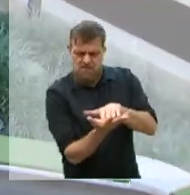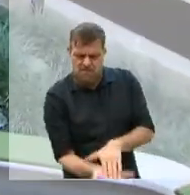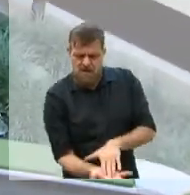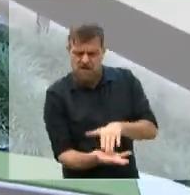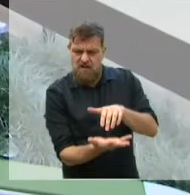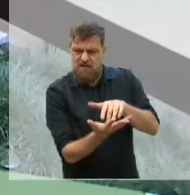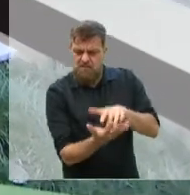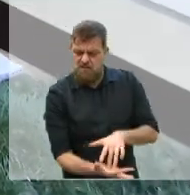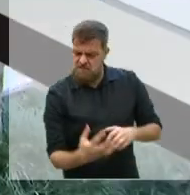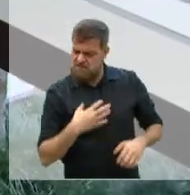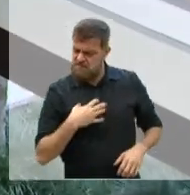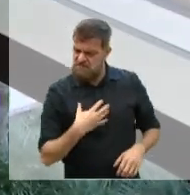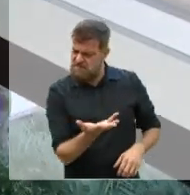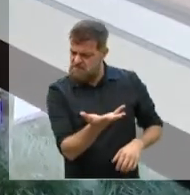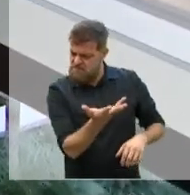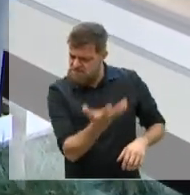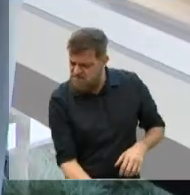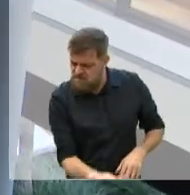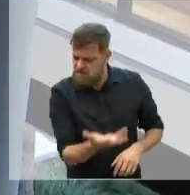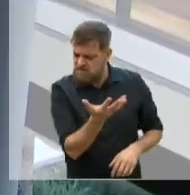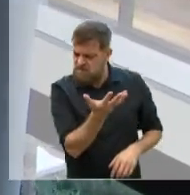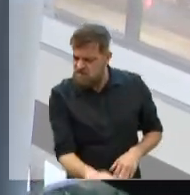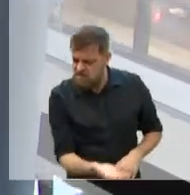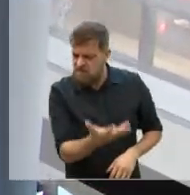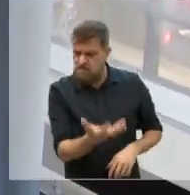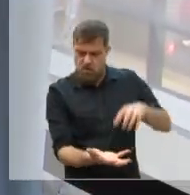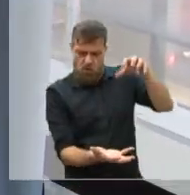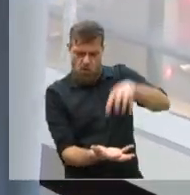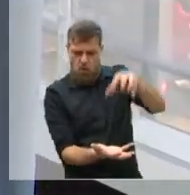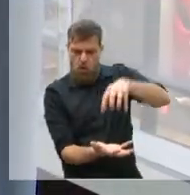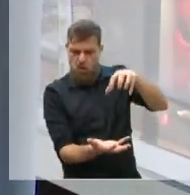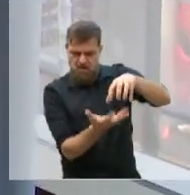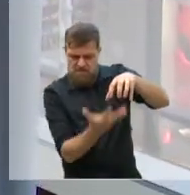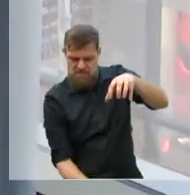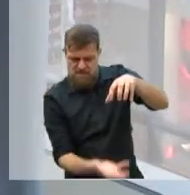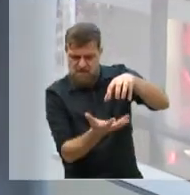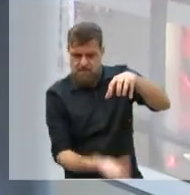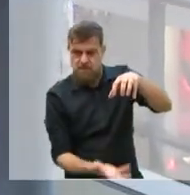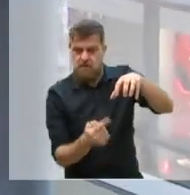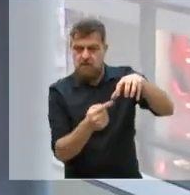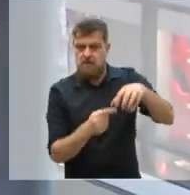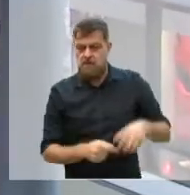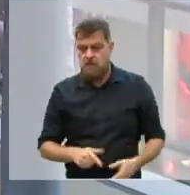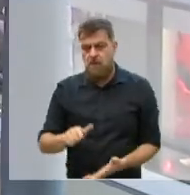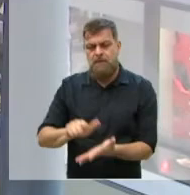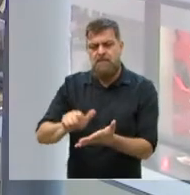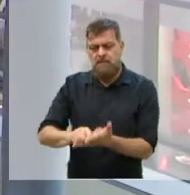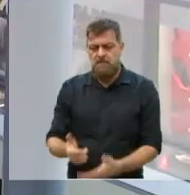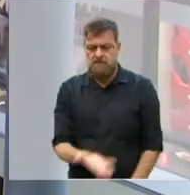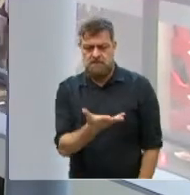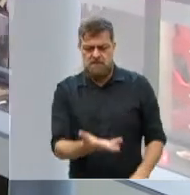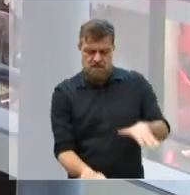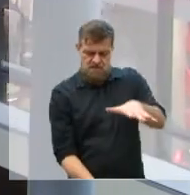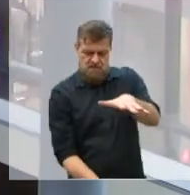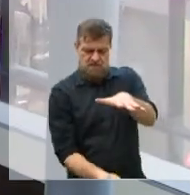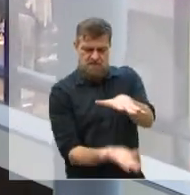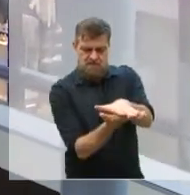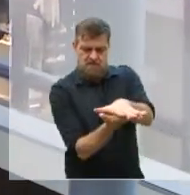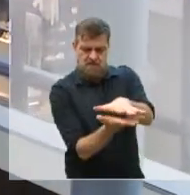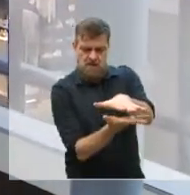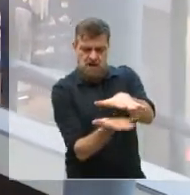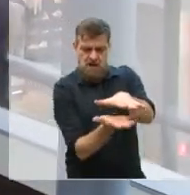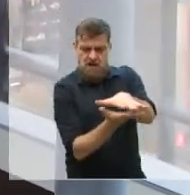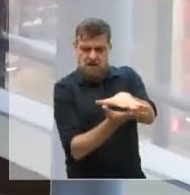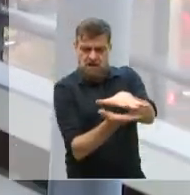estranho quando eu vou colocar uma folha ali, ou um disco, no caso vamos colocar um disco, o disco fica preso. Mas por quê? Quando você coloca o disco, o ar